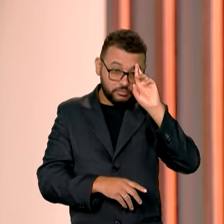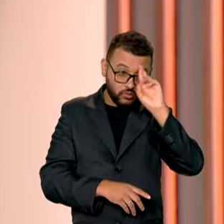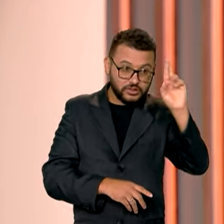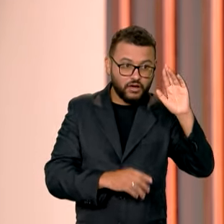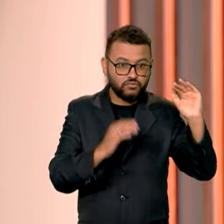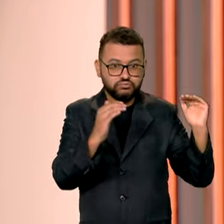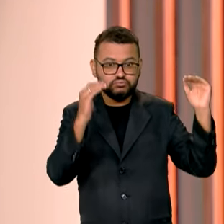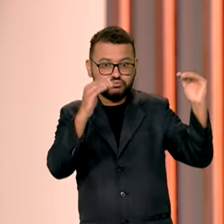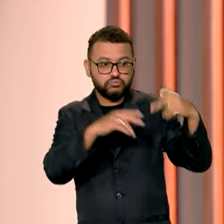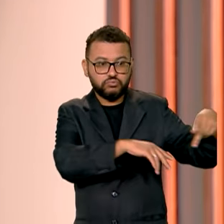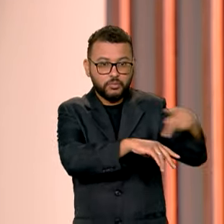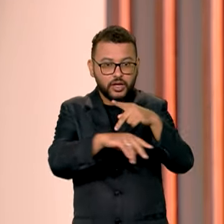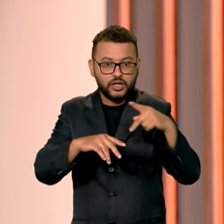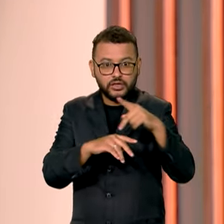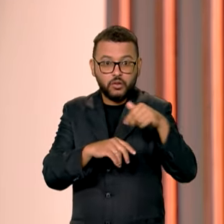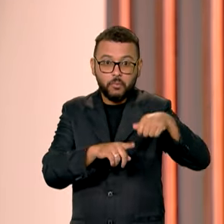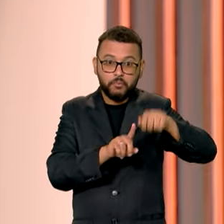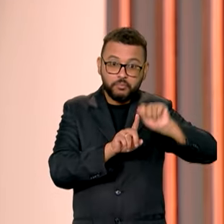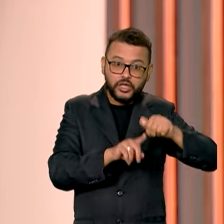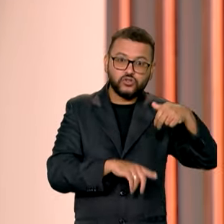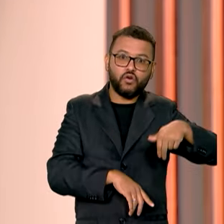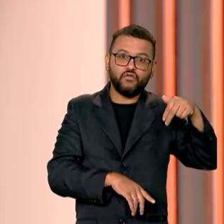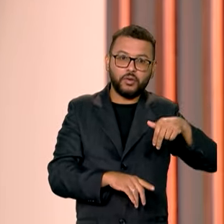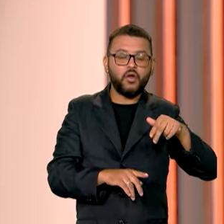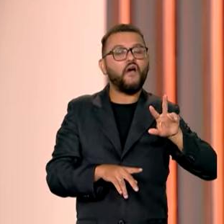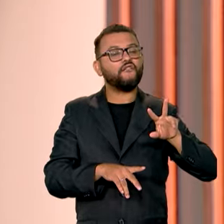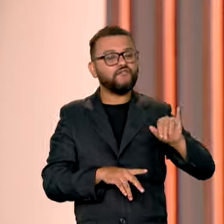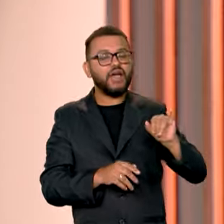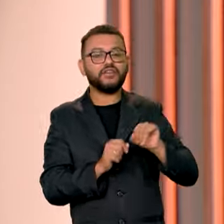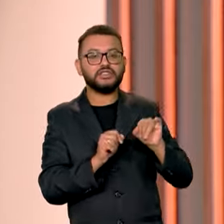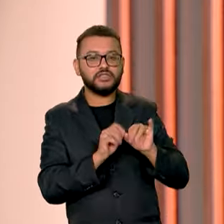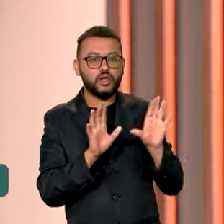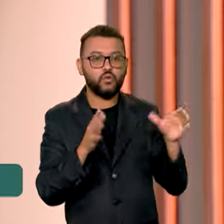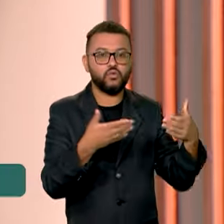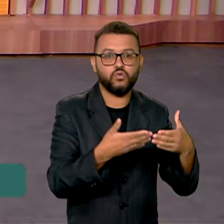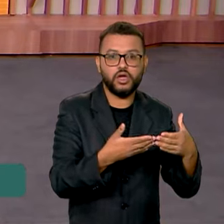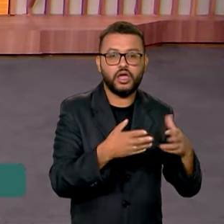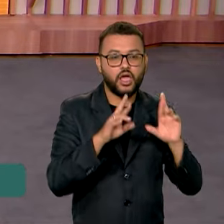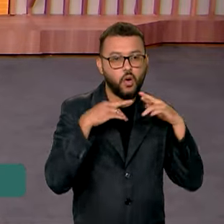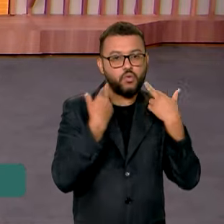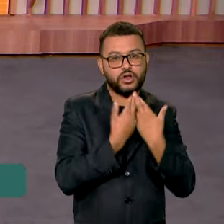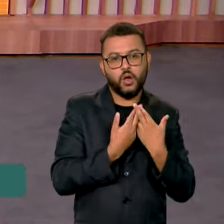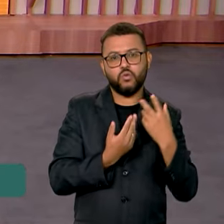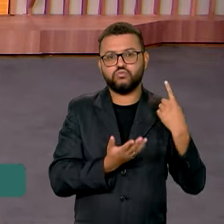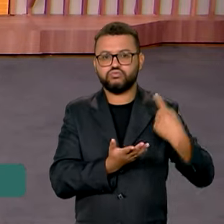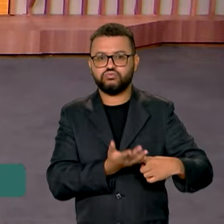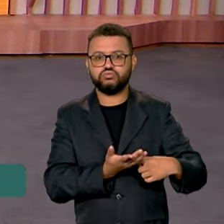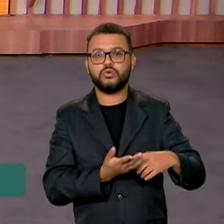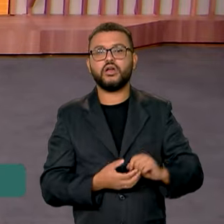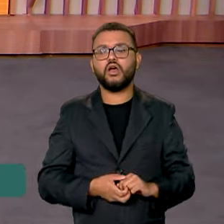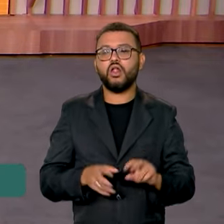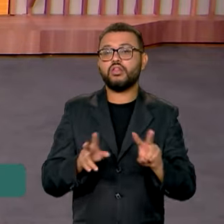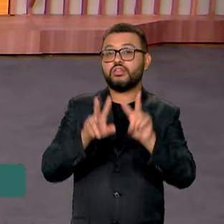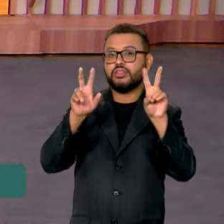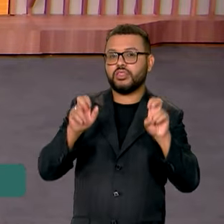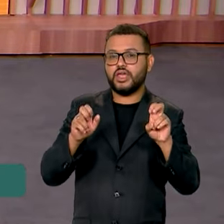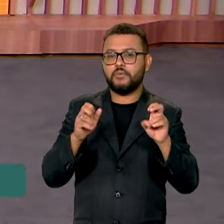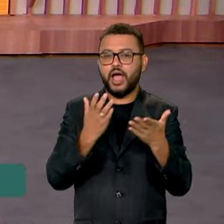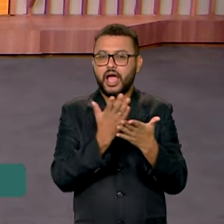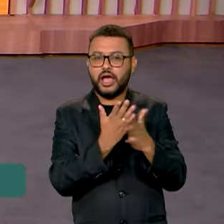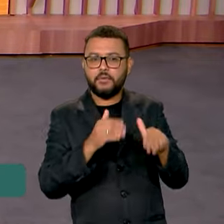novembro deste ano, o mês em que acontecerá a reunião de cúpula do grupo. O tema combate à fome é